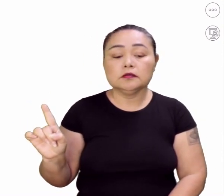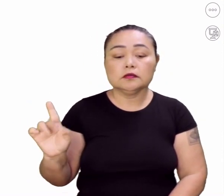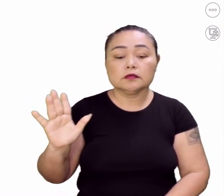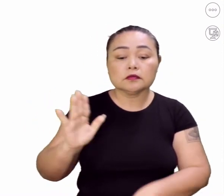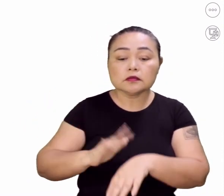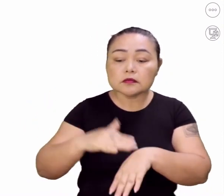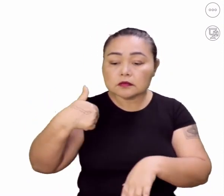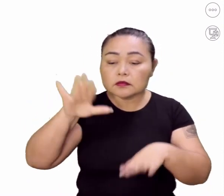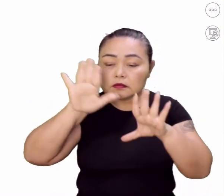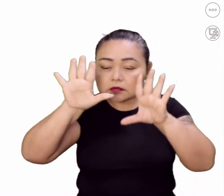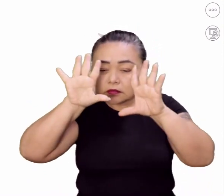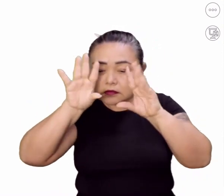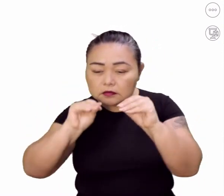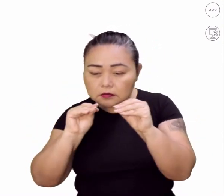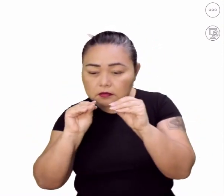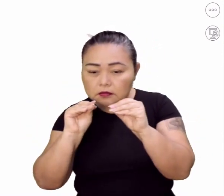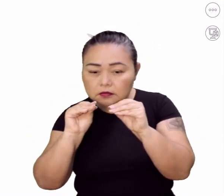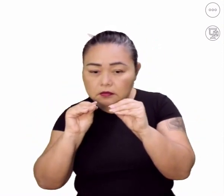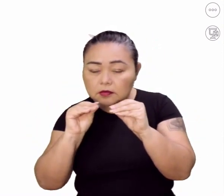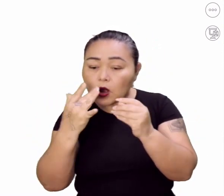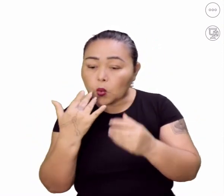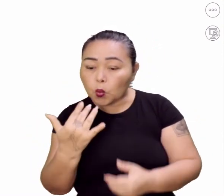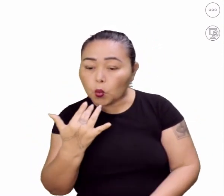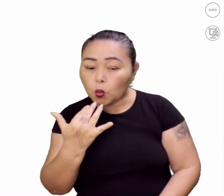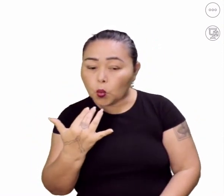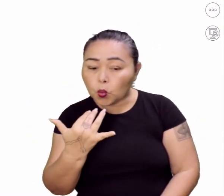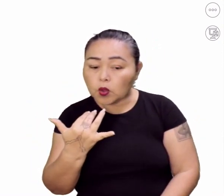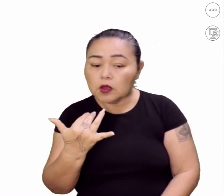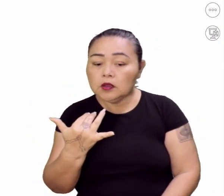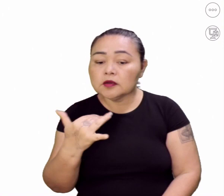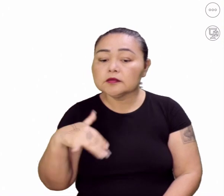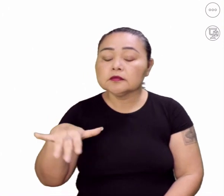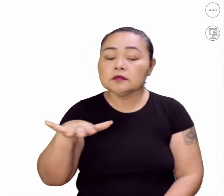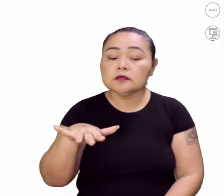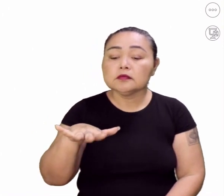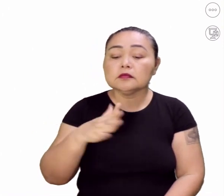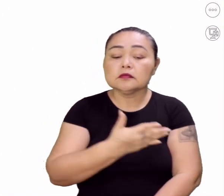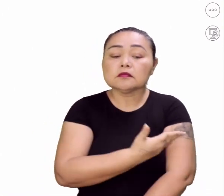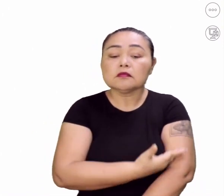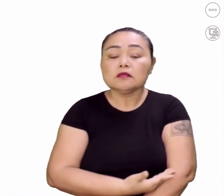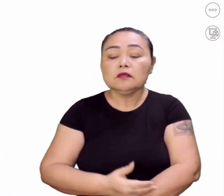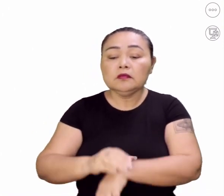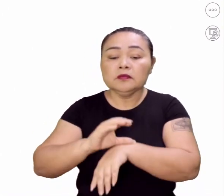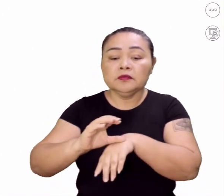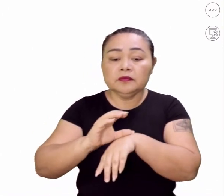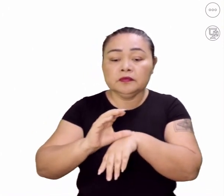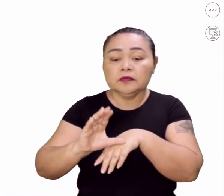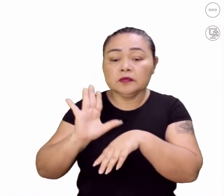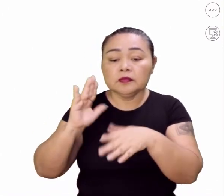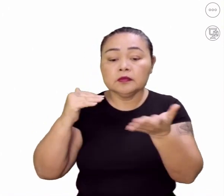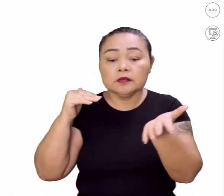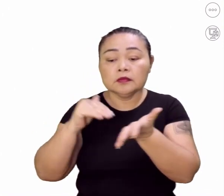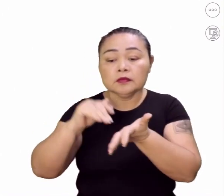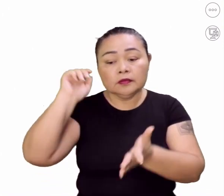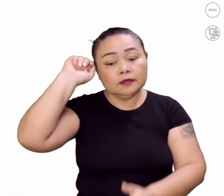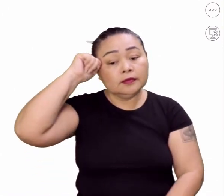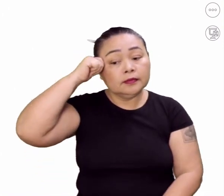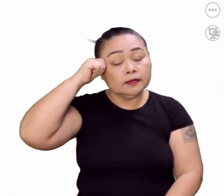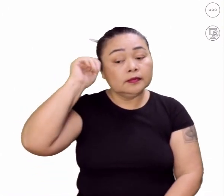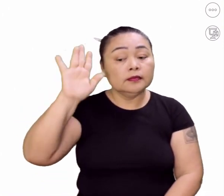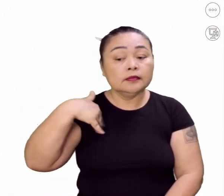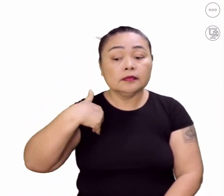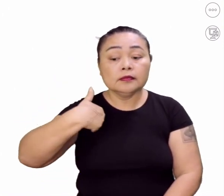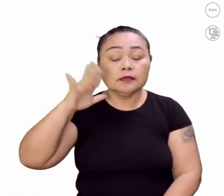mais escura for a cor, né? A que área, vai né? do branco Exatamente. ao cinza até o preto, quanto